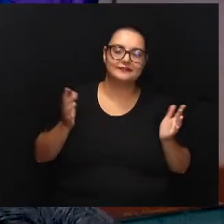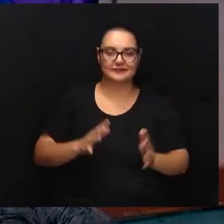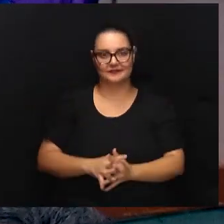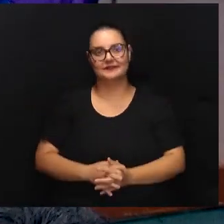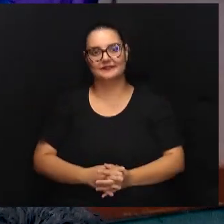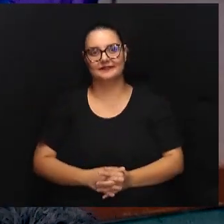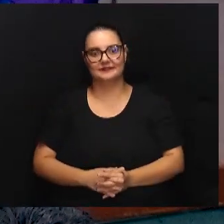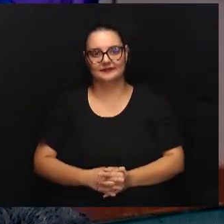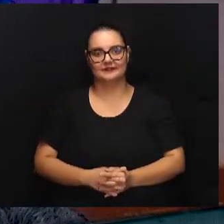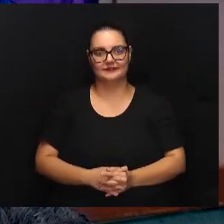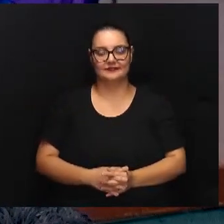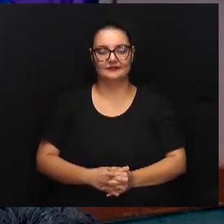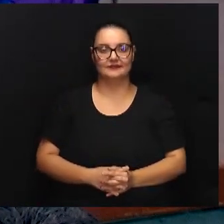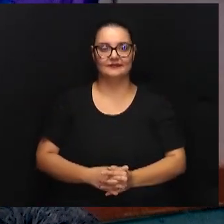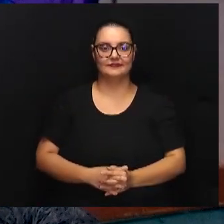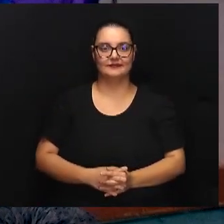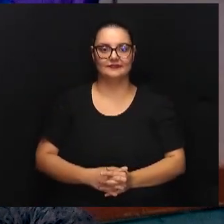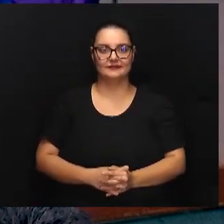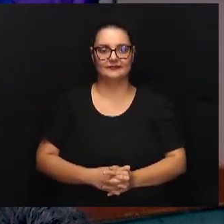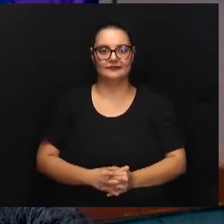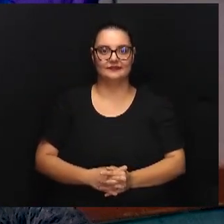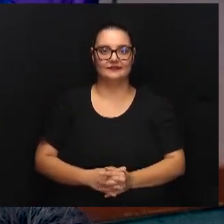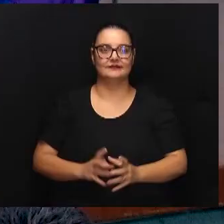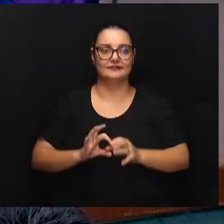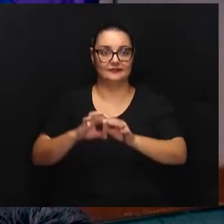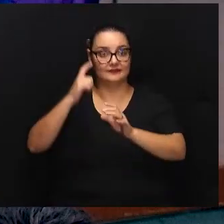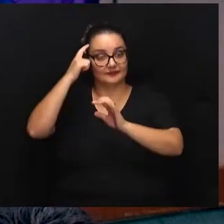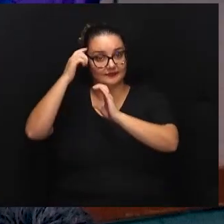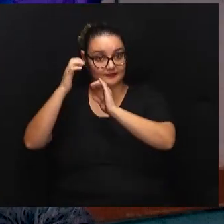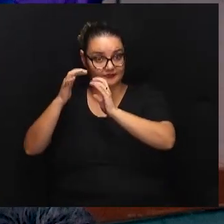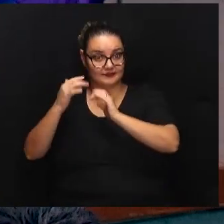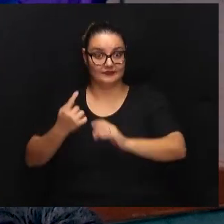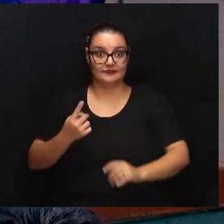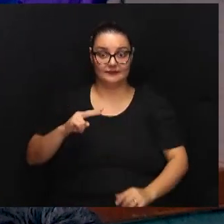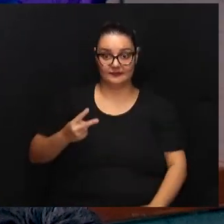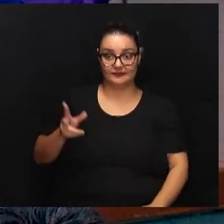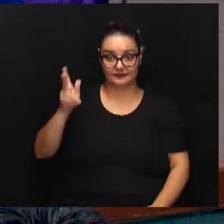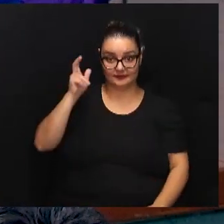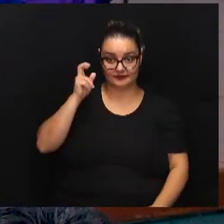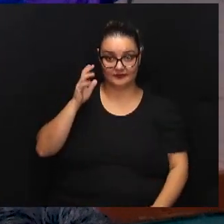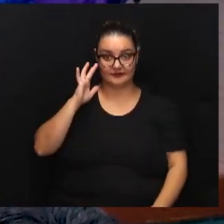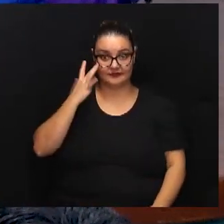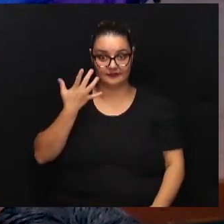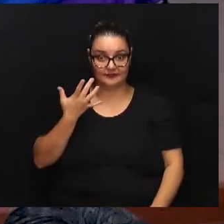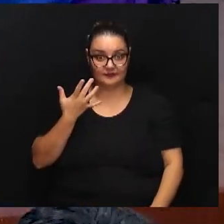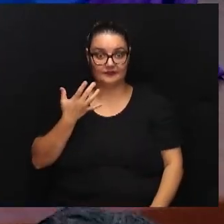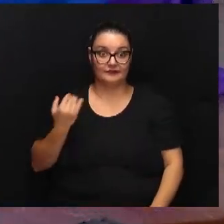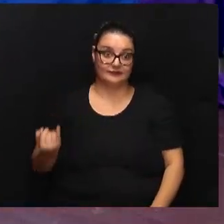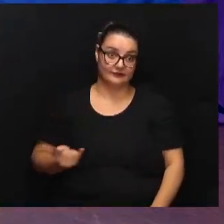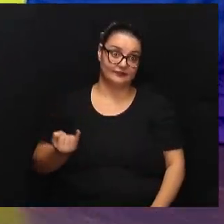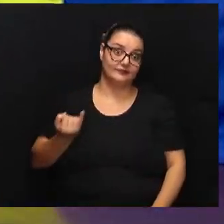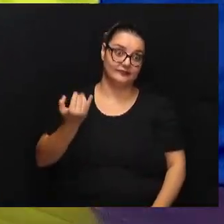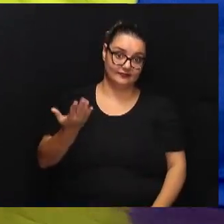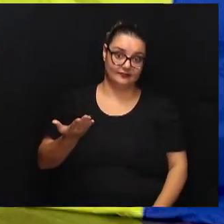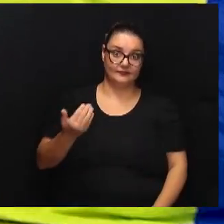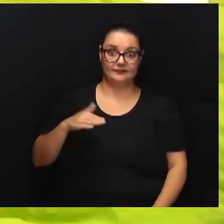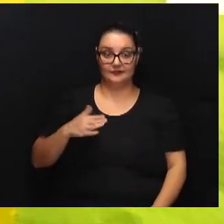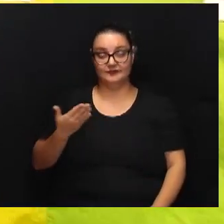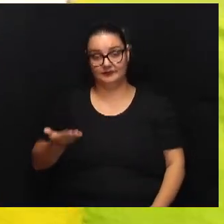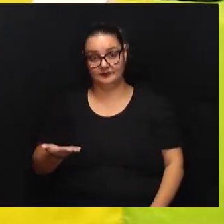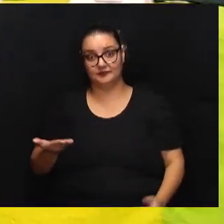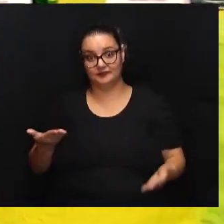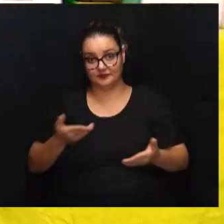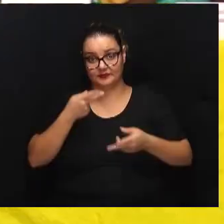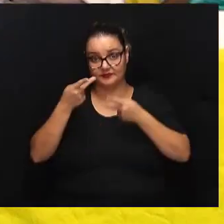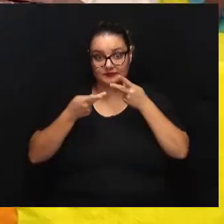deixar uma reflexão que uma vez eu ouvi, que eu acho que fica muito pertinente, ainda mais agora que a gente está falando com esse ataque à população